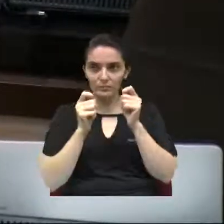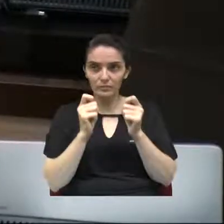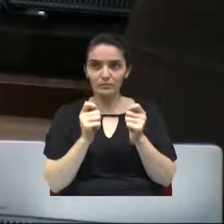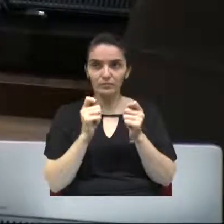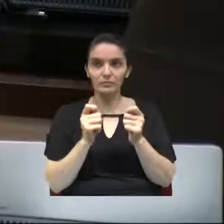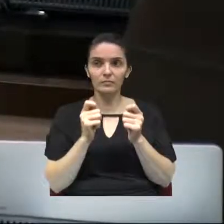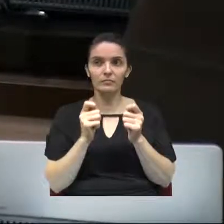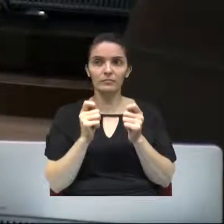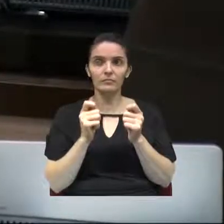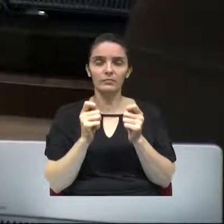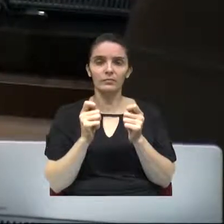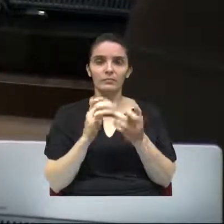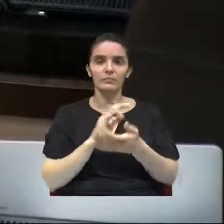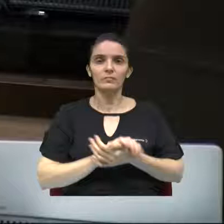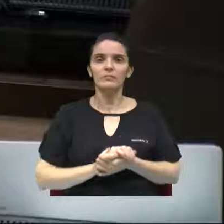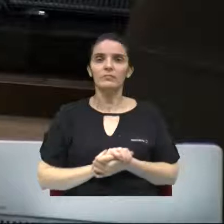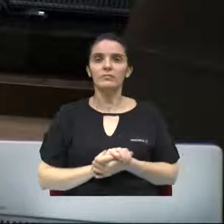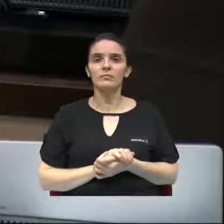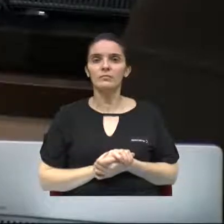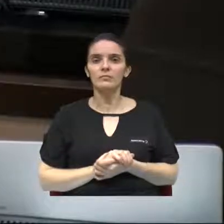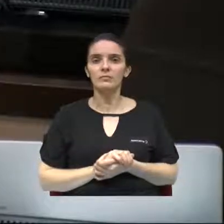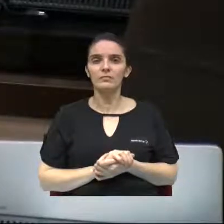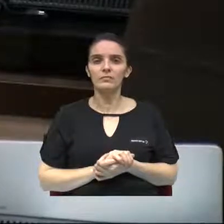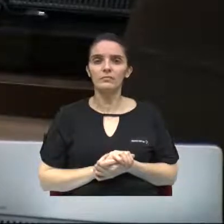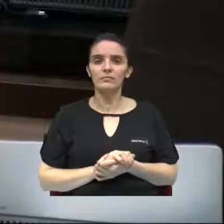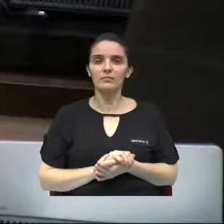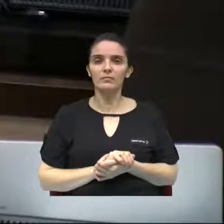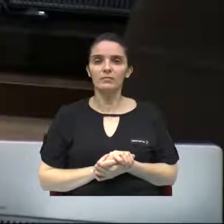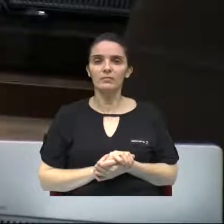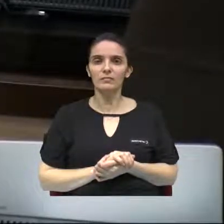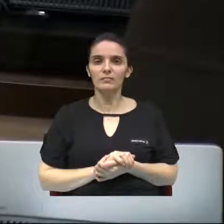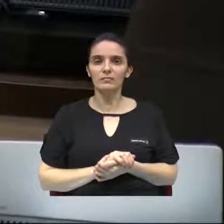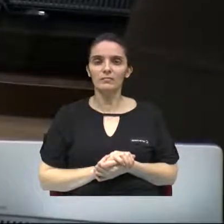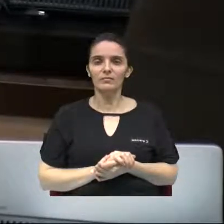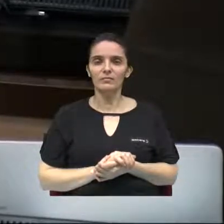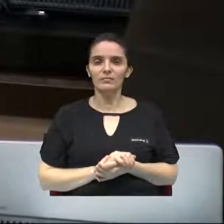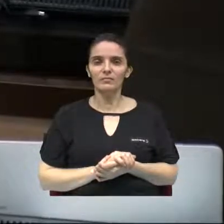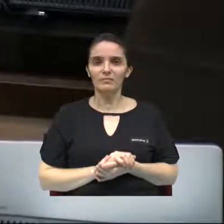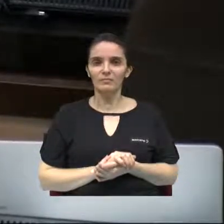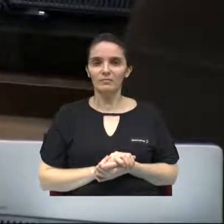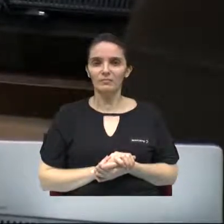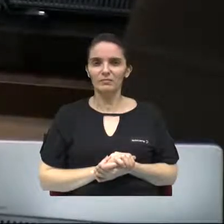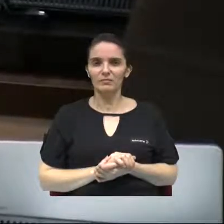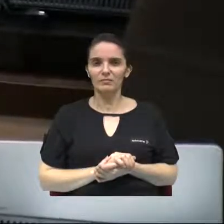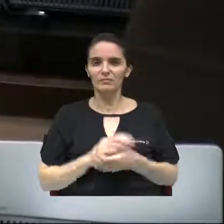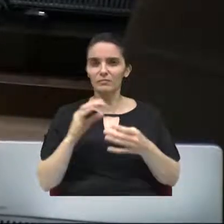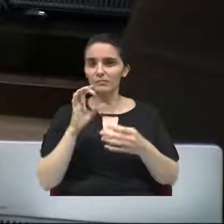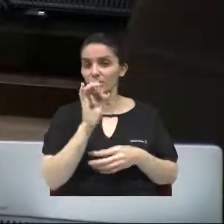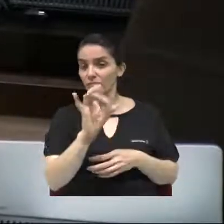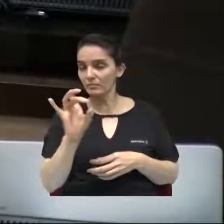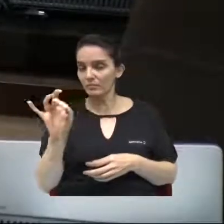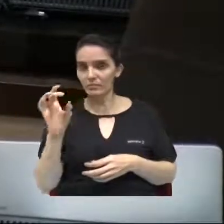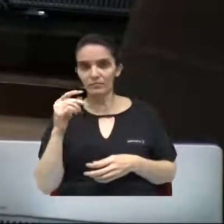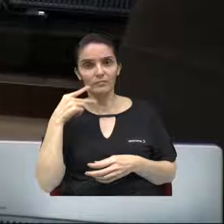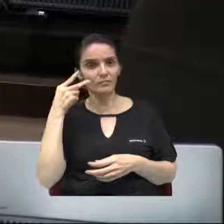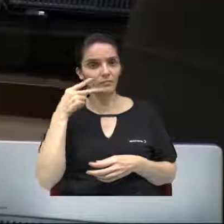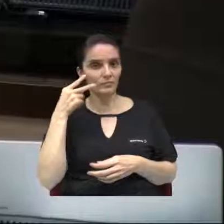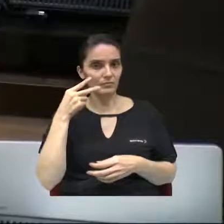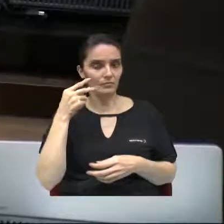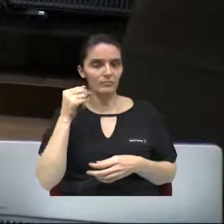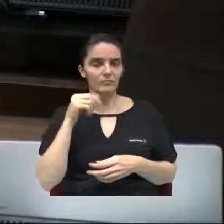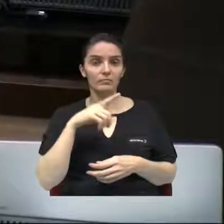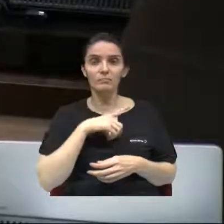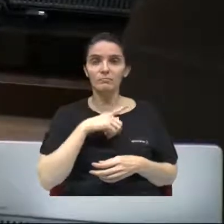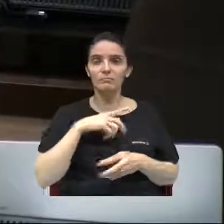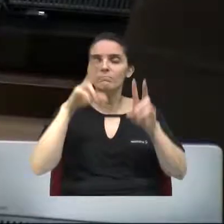sua postura enquanto parlamentar frente à sua bandeira. É muito natural que cada vereador tenha uma determinada bandeira. Então, a